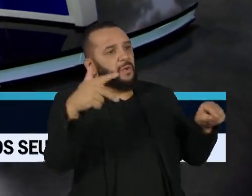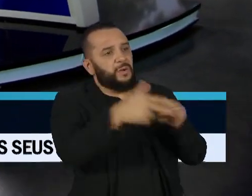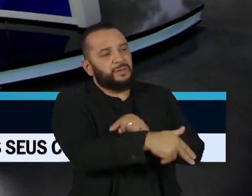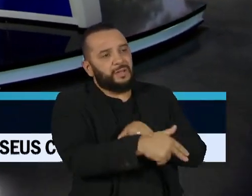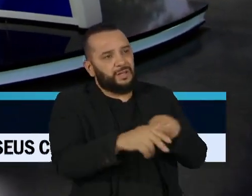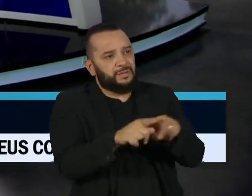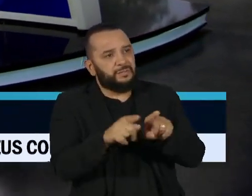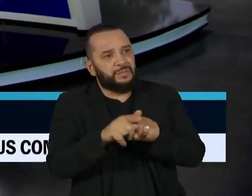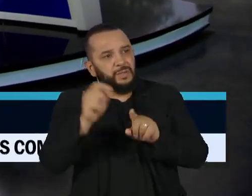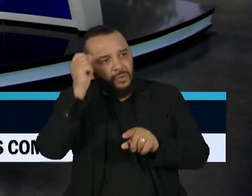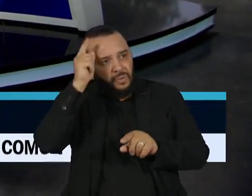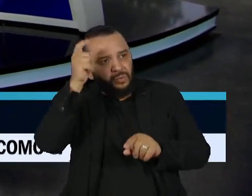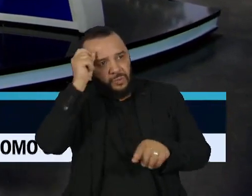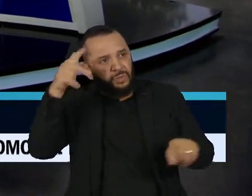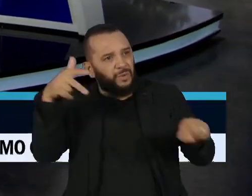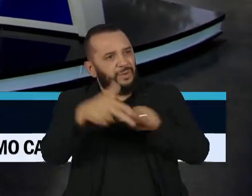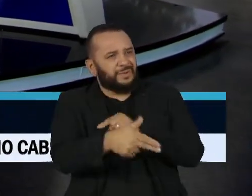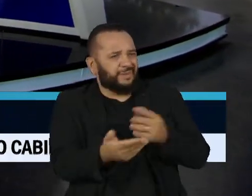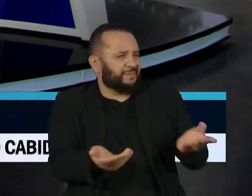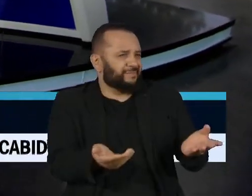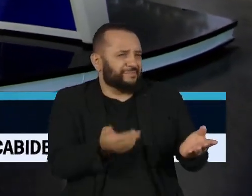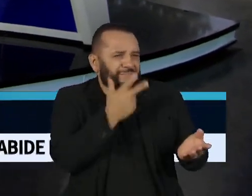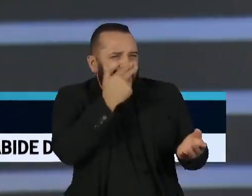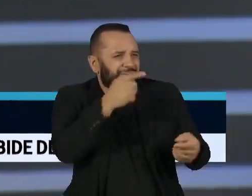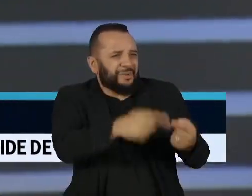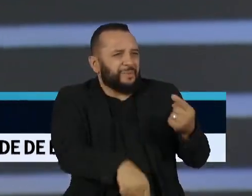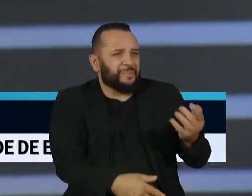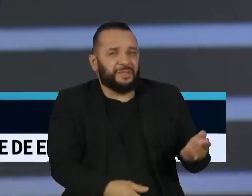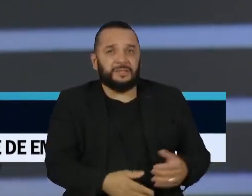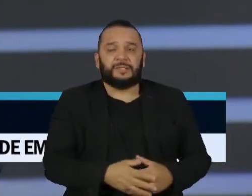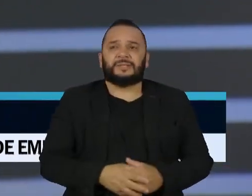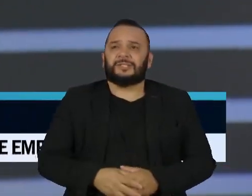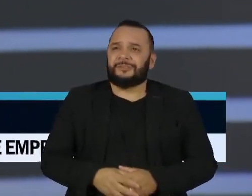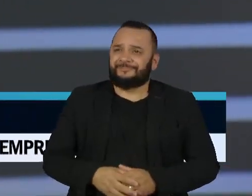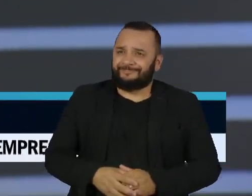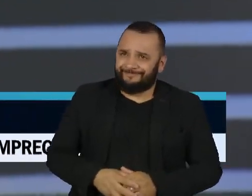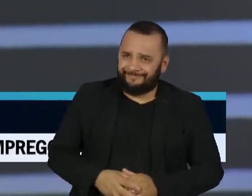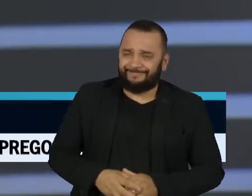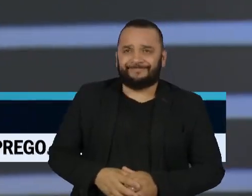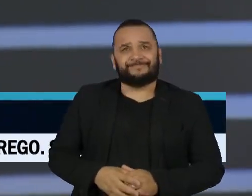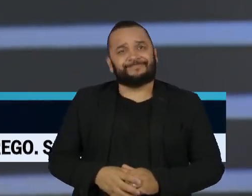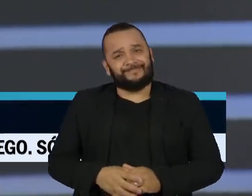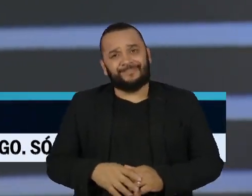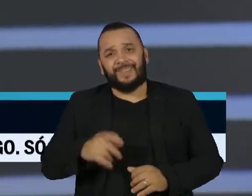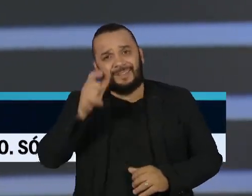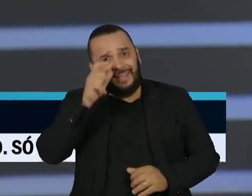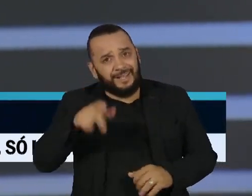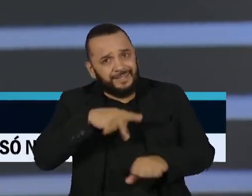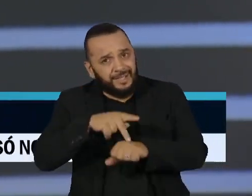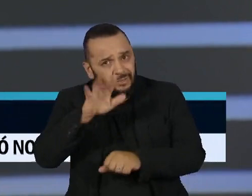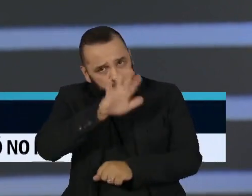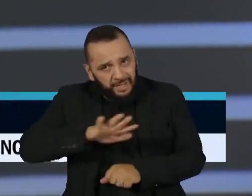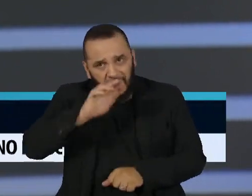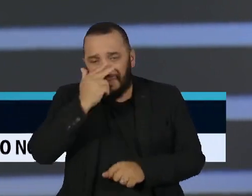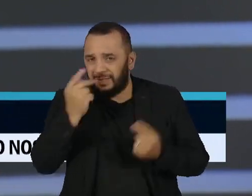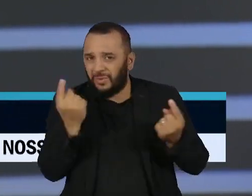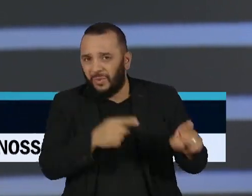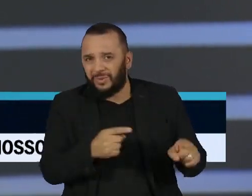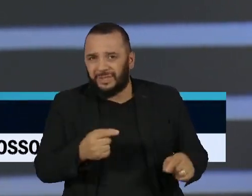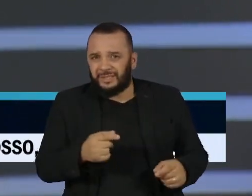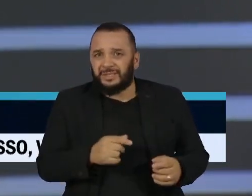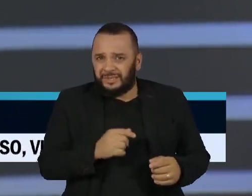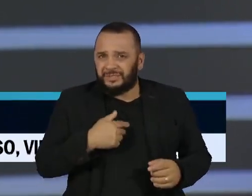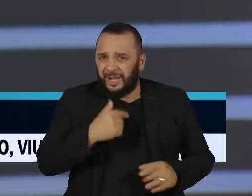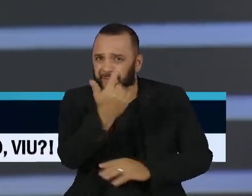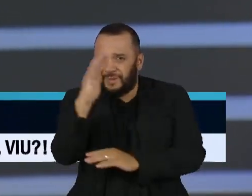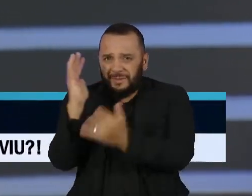do presidente Lula durante a campanha? Eu acho que até mais do que isso, Karen, vai contra os interesses nacionais. Cortar recursos do